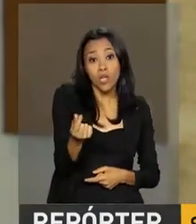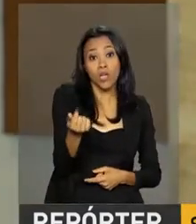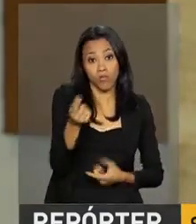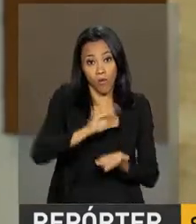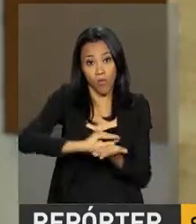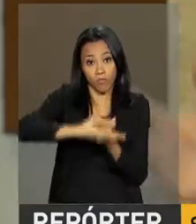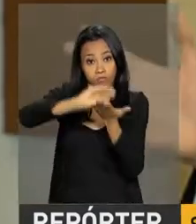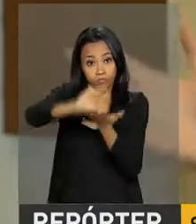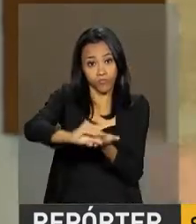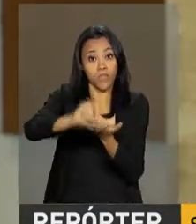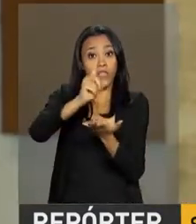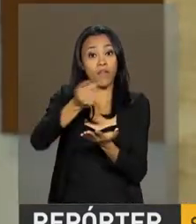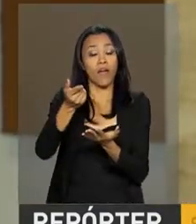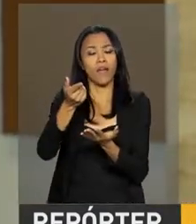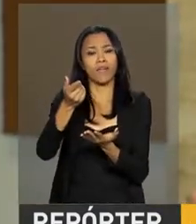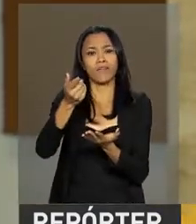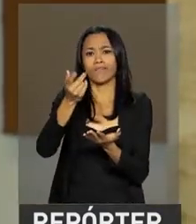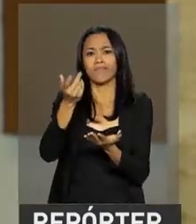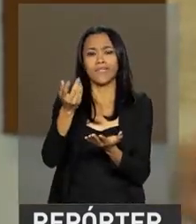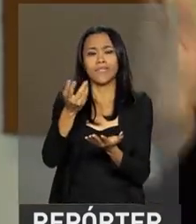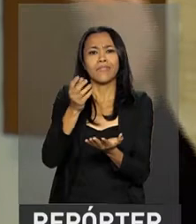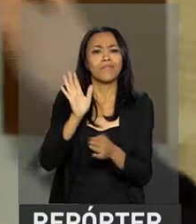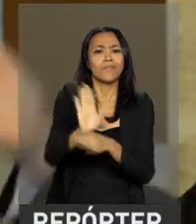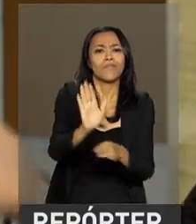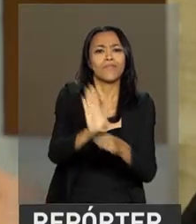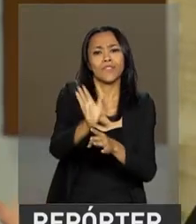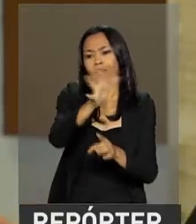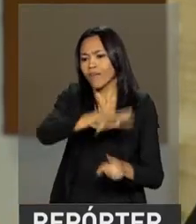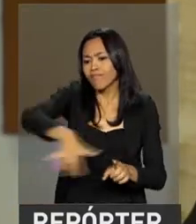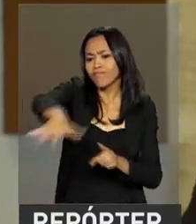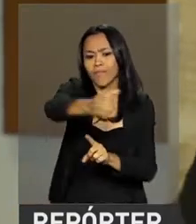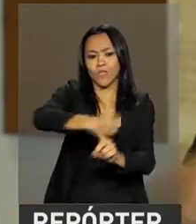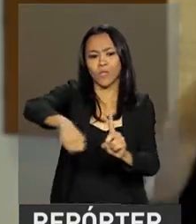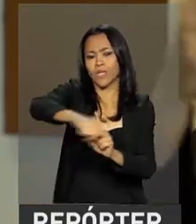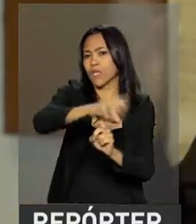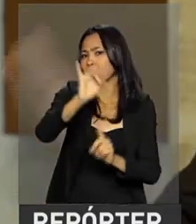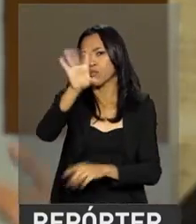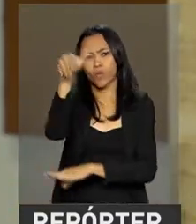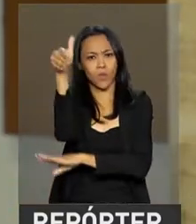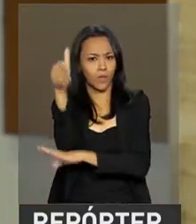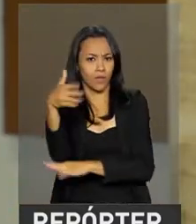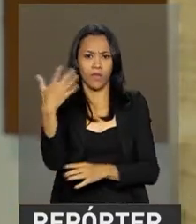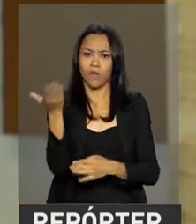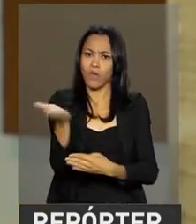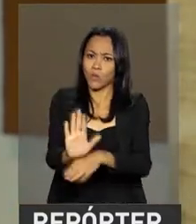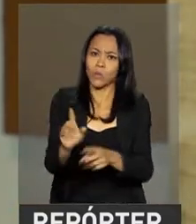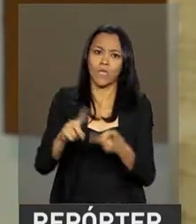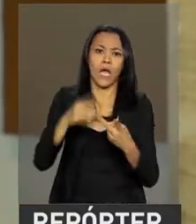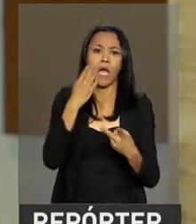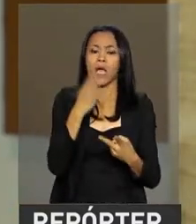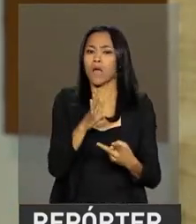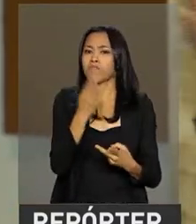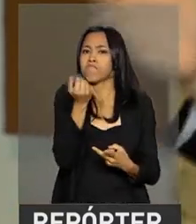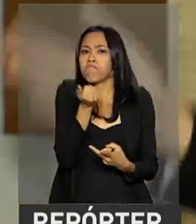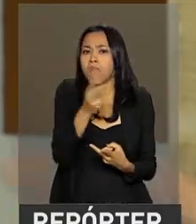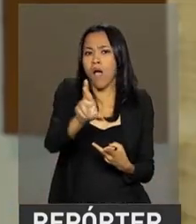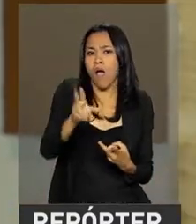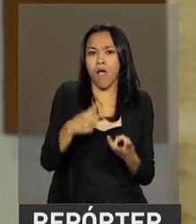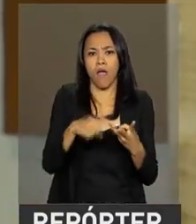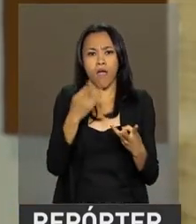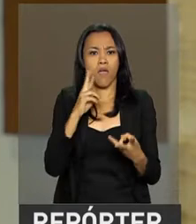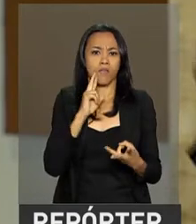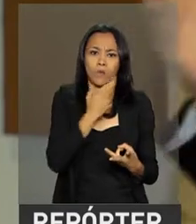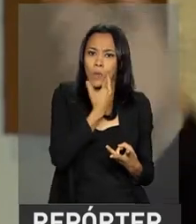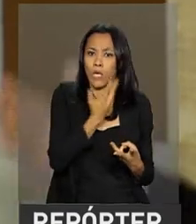sociedade envolvendo diversas atividades não apenas hotéis não apenas bares e restaurantes mas